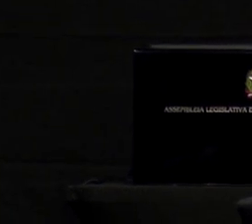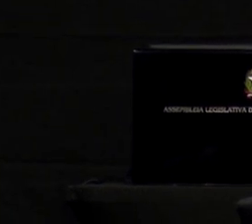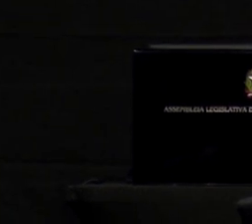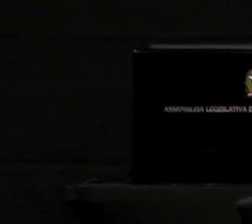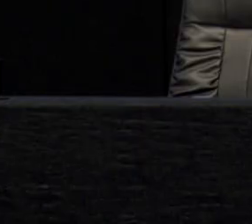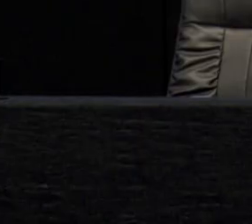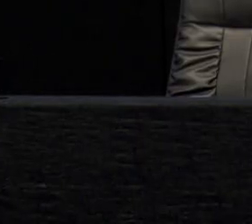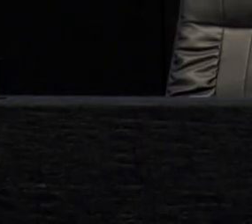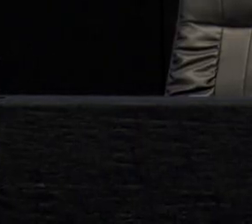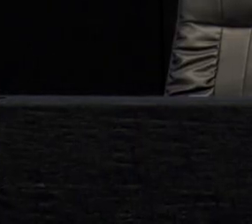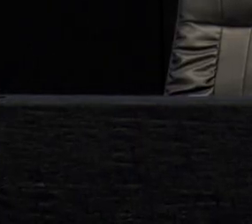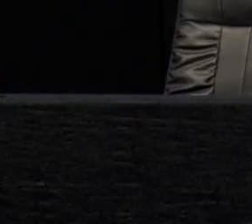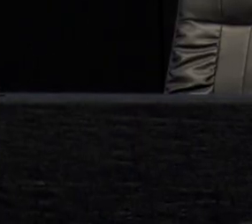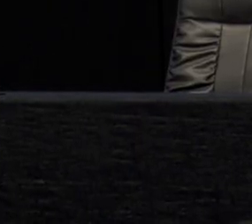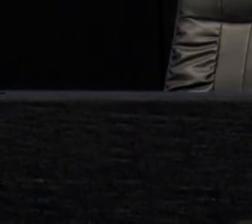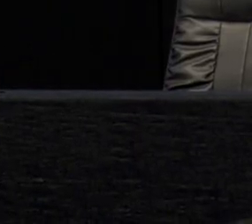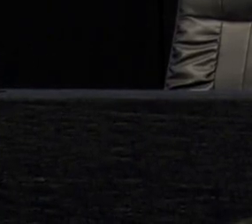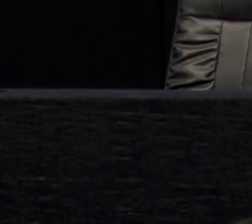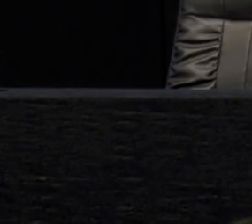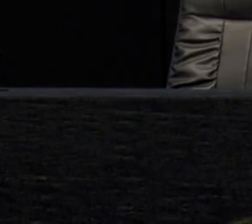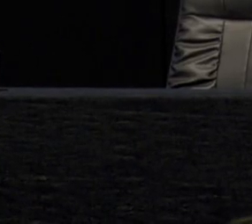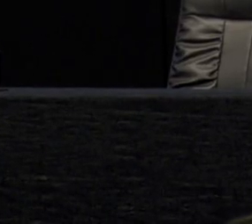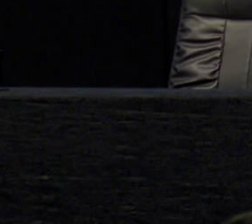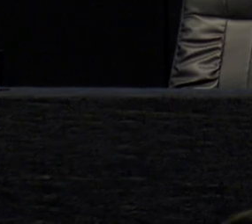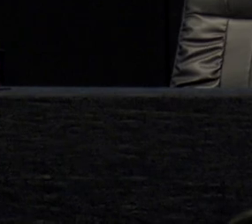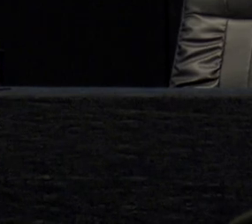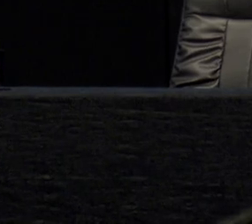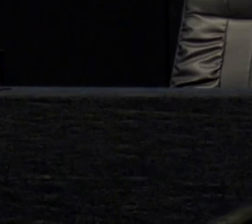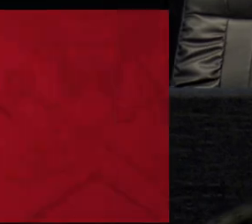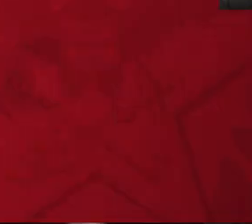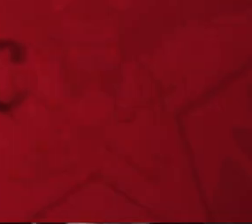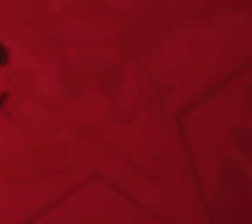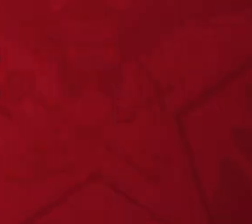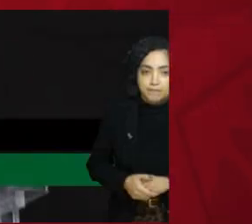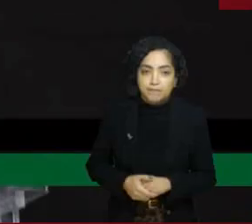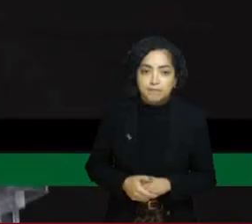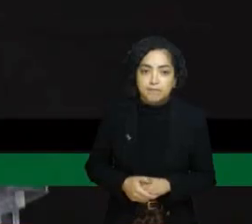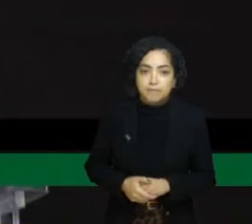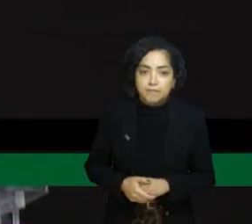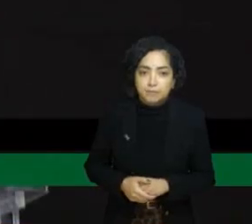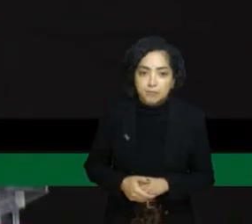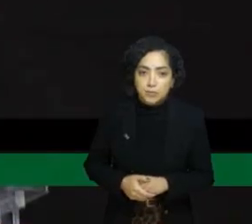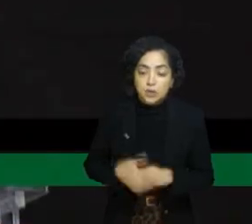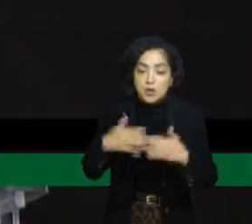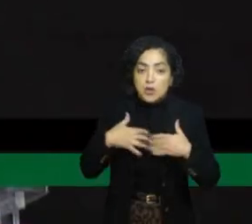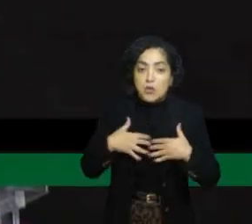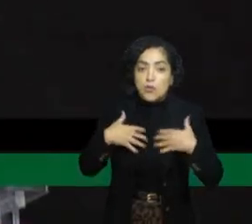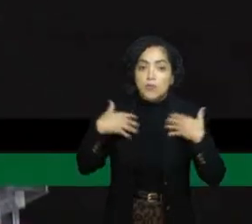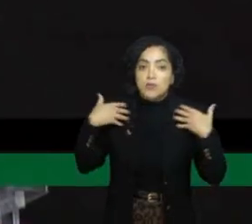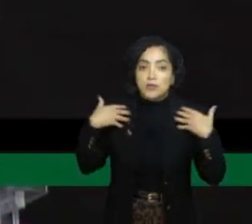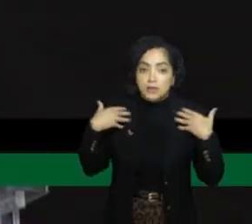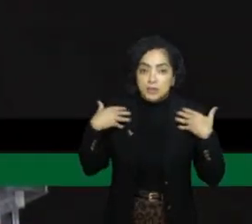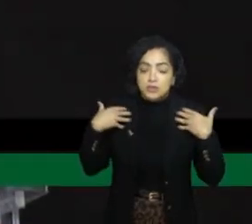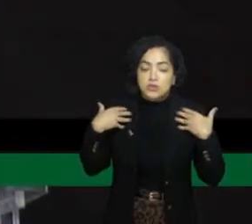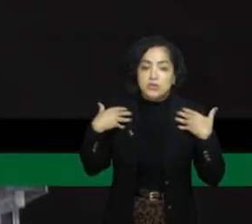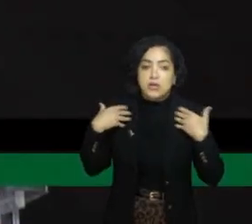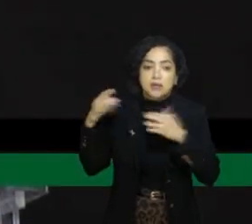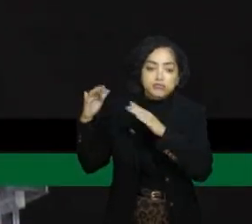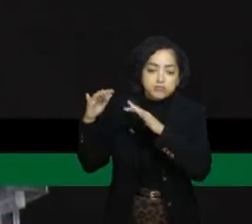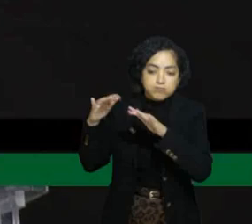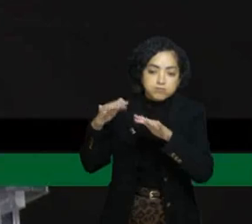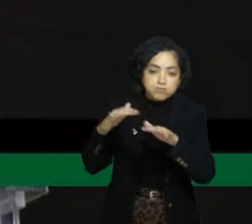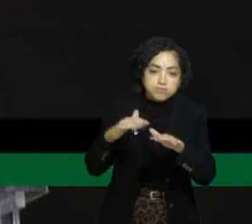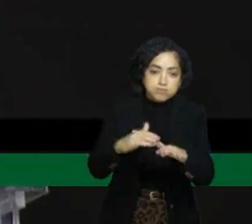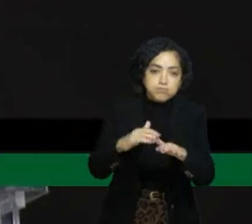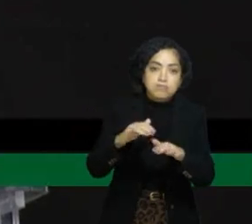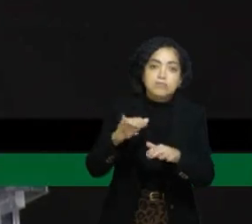da construção, que representa a homenagem aos imigrantes dos Alpes. Homenagear os imigrantes oriundos